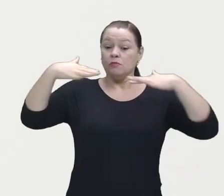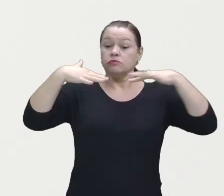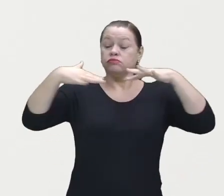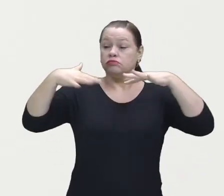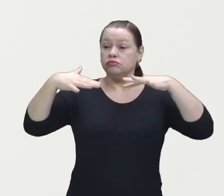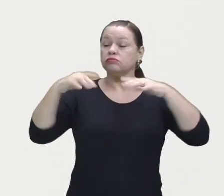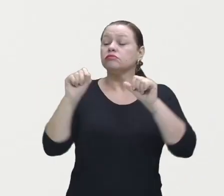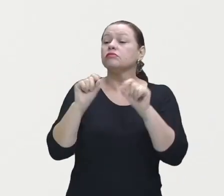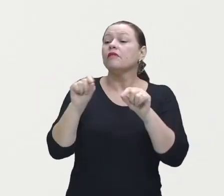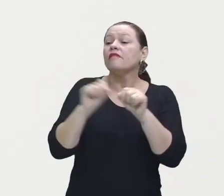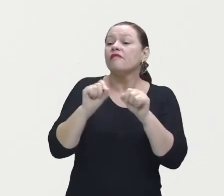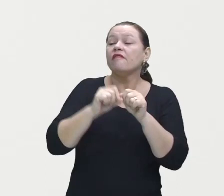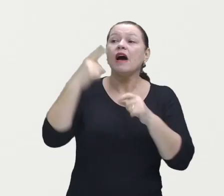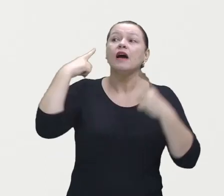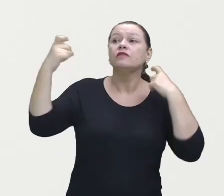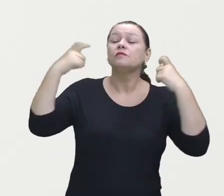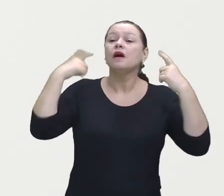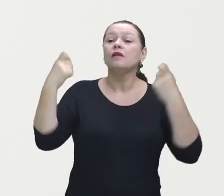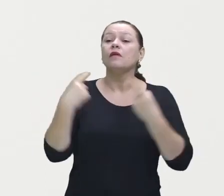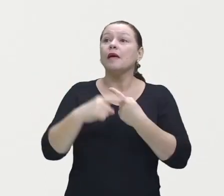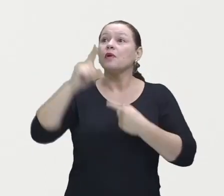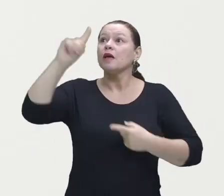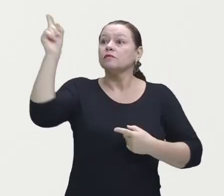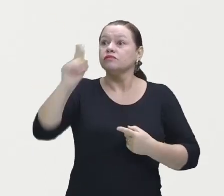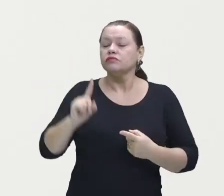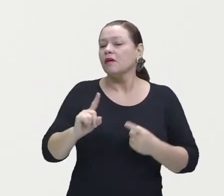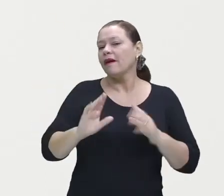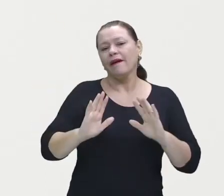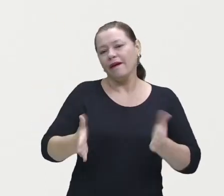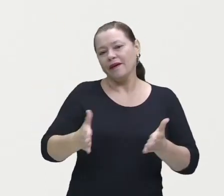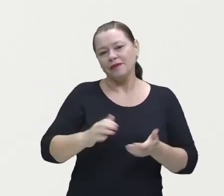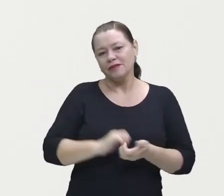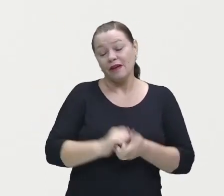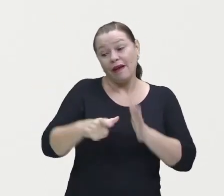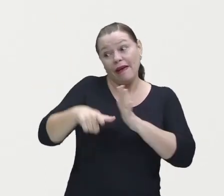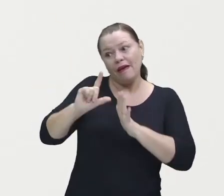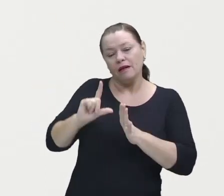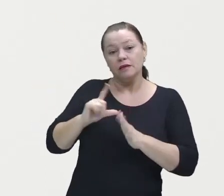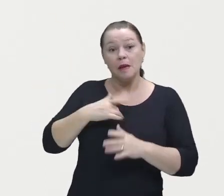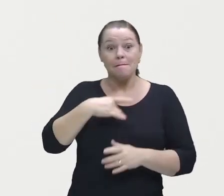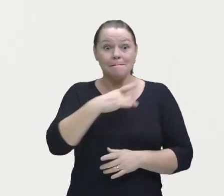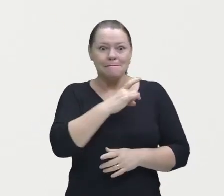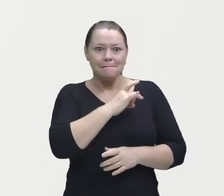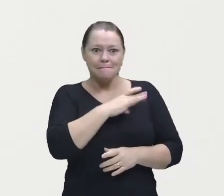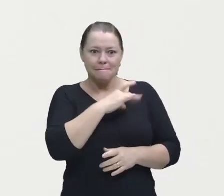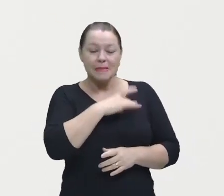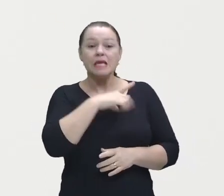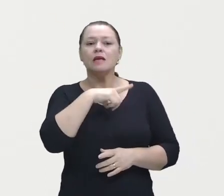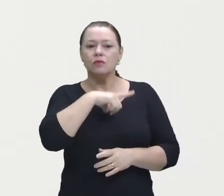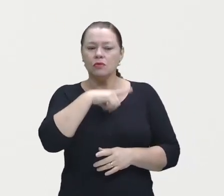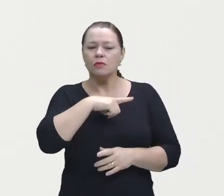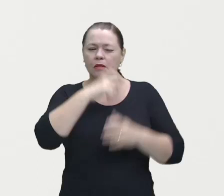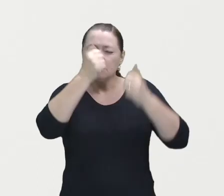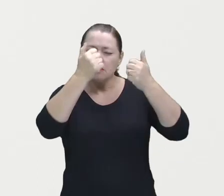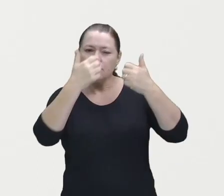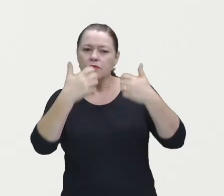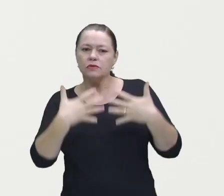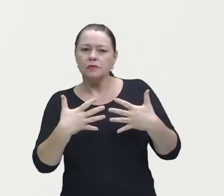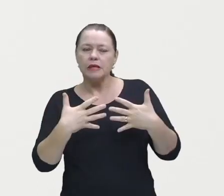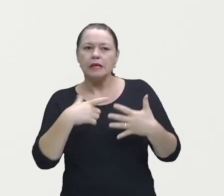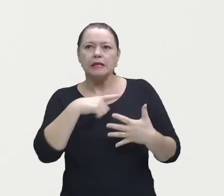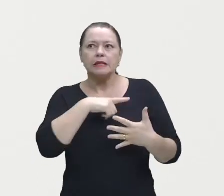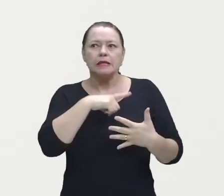barulho, o raio até já caiu. Medo eu tenho, vou dizer, de uma